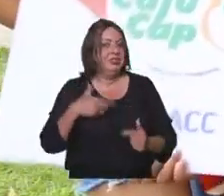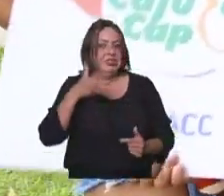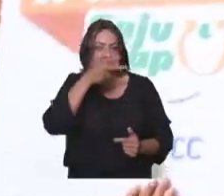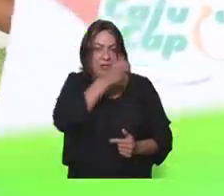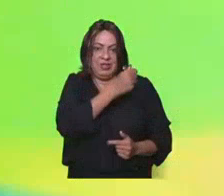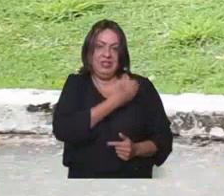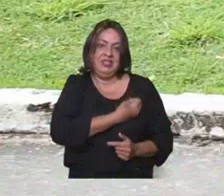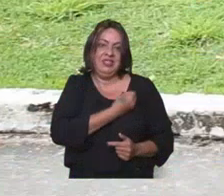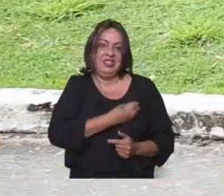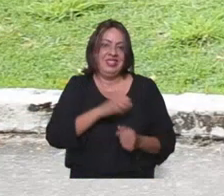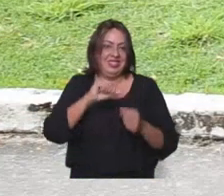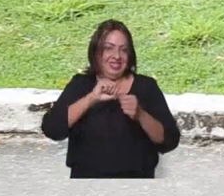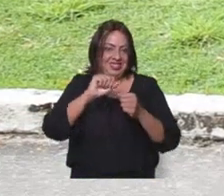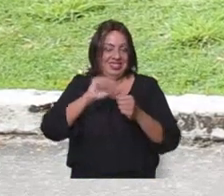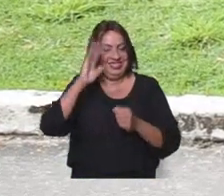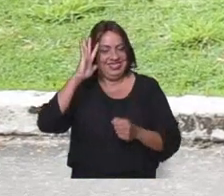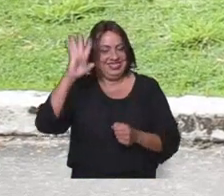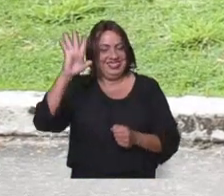realizando sonhos.